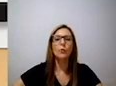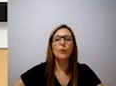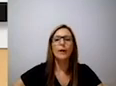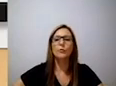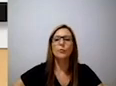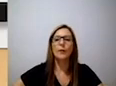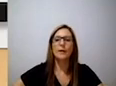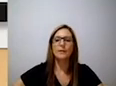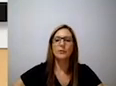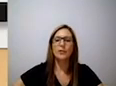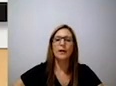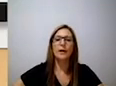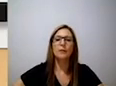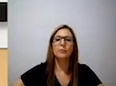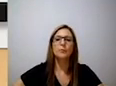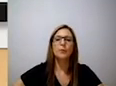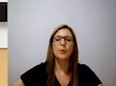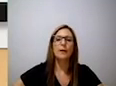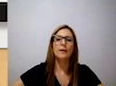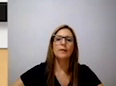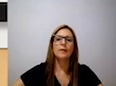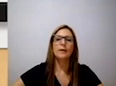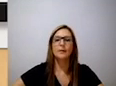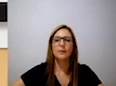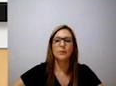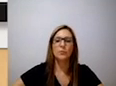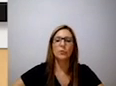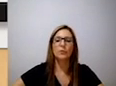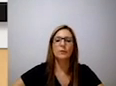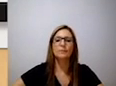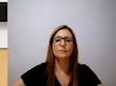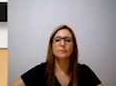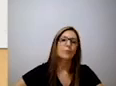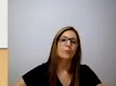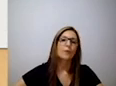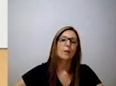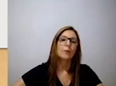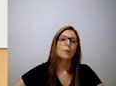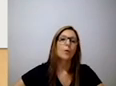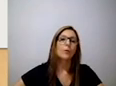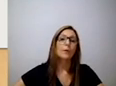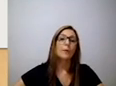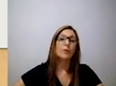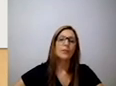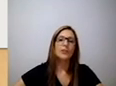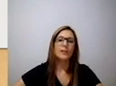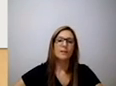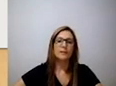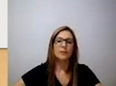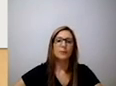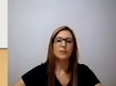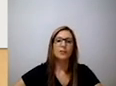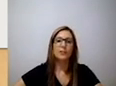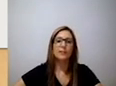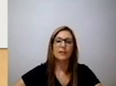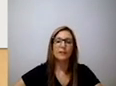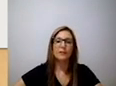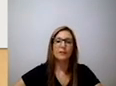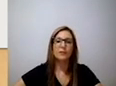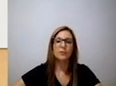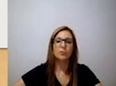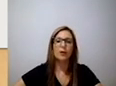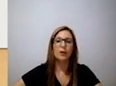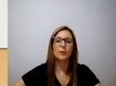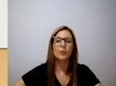Qual o método mais indicado para cada pessoa? Bom, a melhor indicação antes de iniciar a